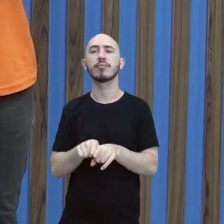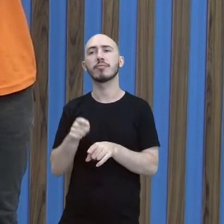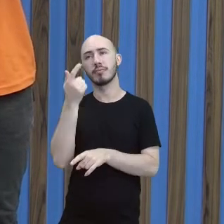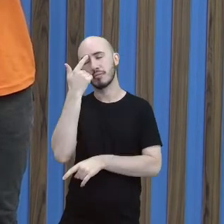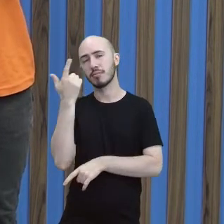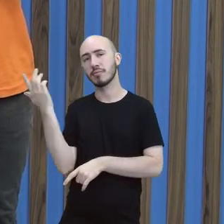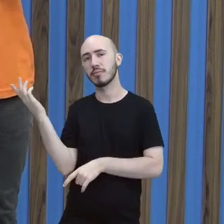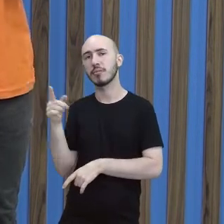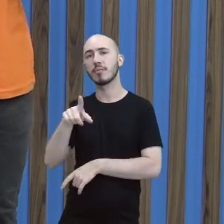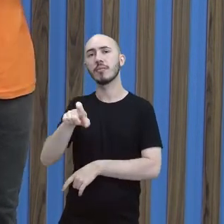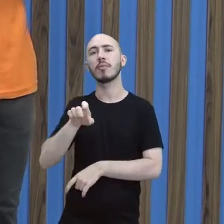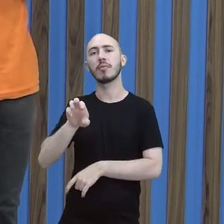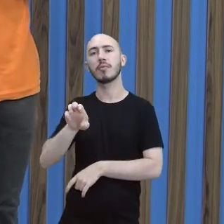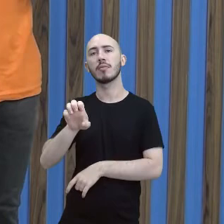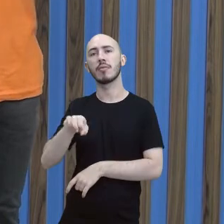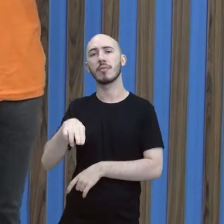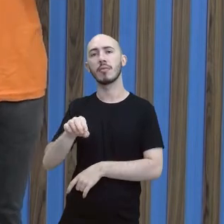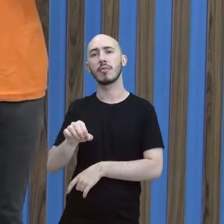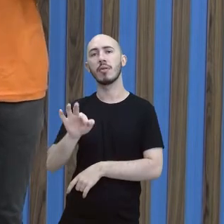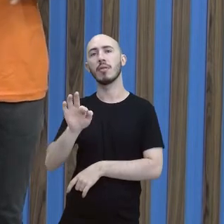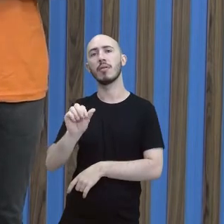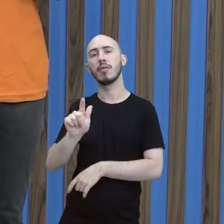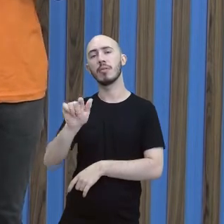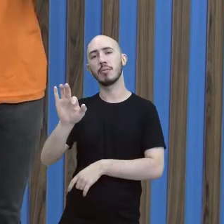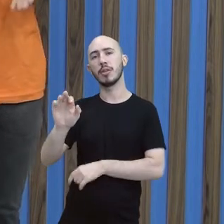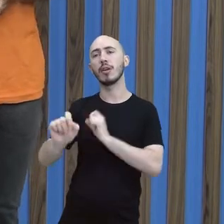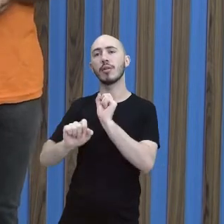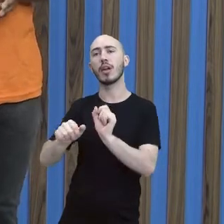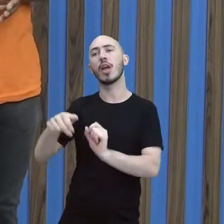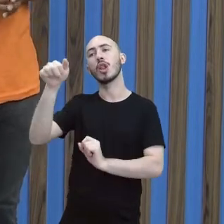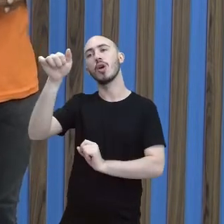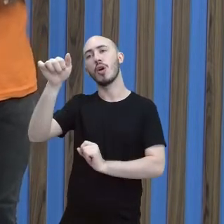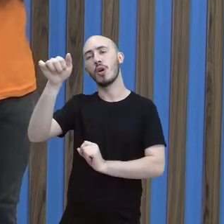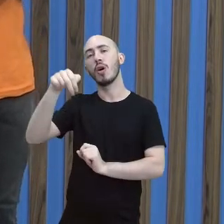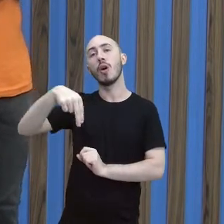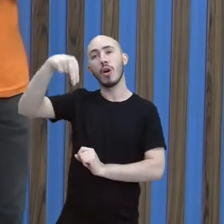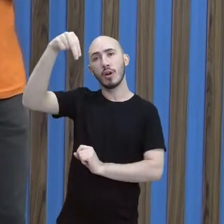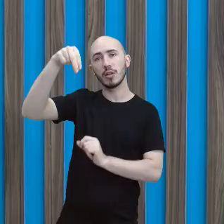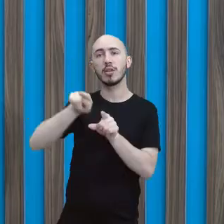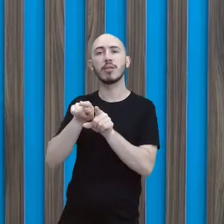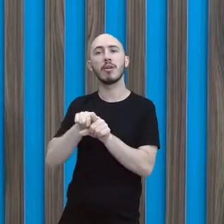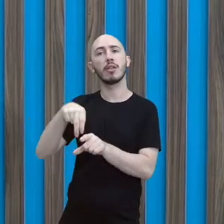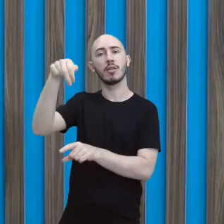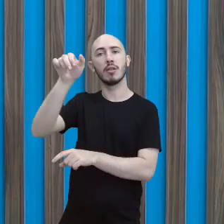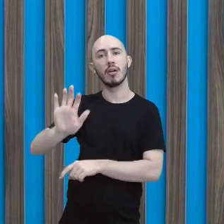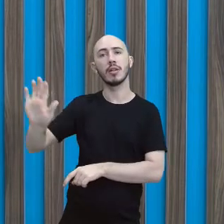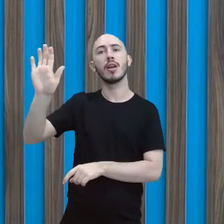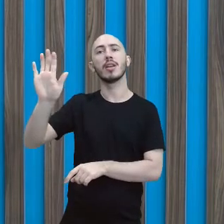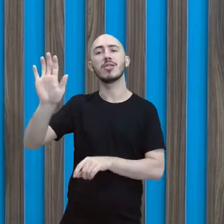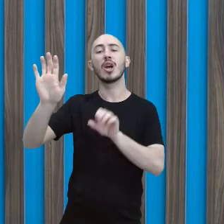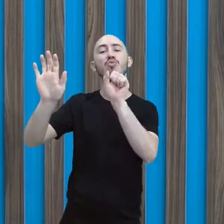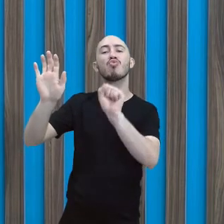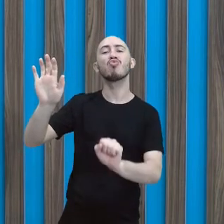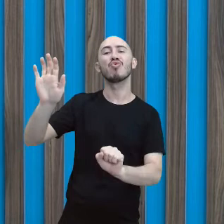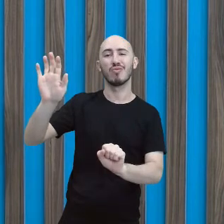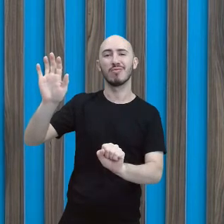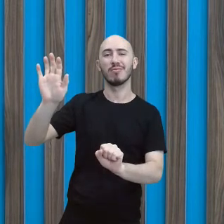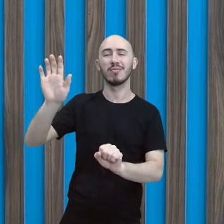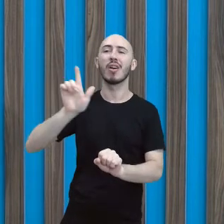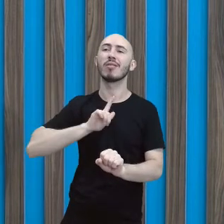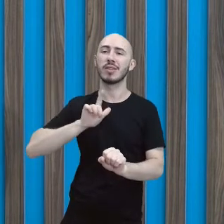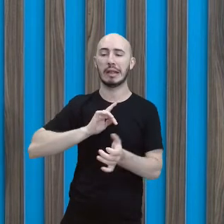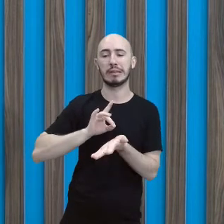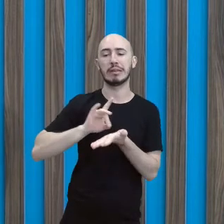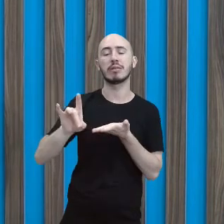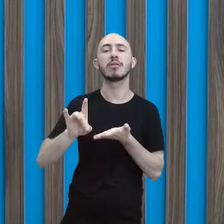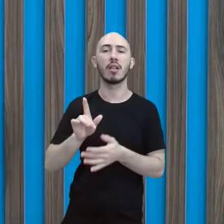entre o Norte, o Nordeste e o Sul. Tá? Mas isso é um caso que a gente vai ver. Aqui é muito forte, né, professor, a questão linguística, né? Isso. É muito